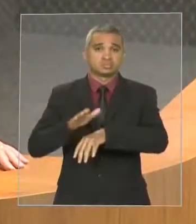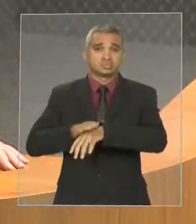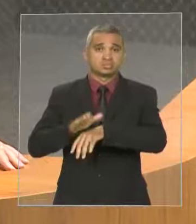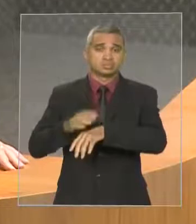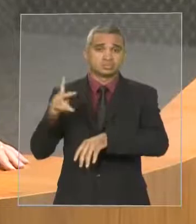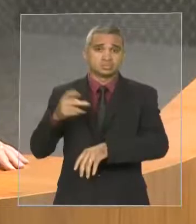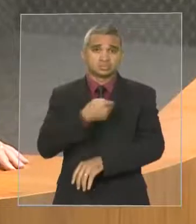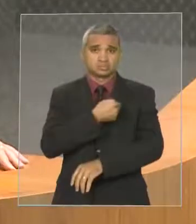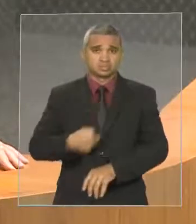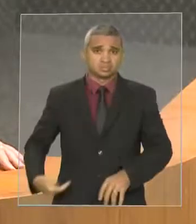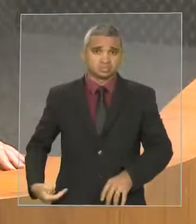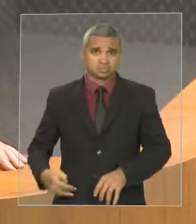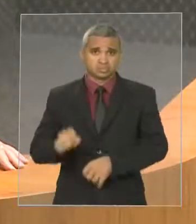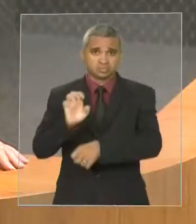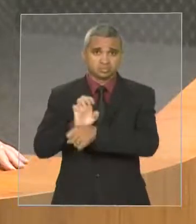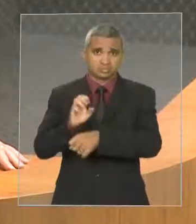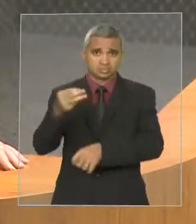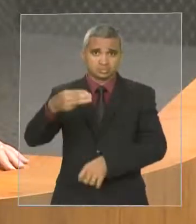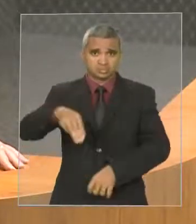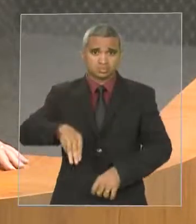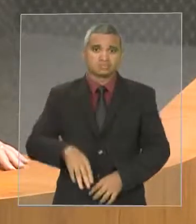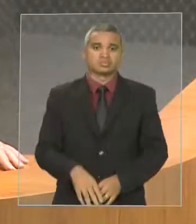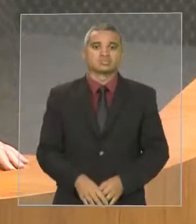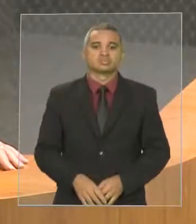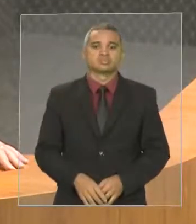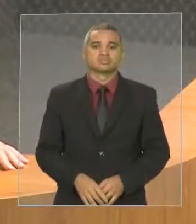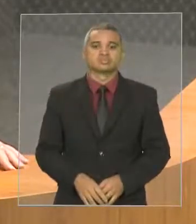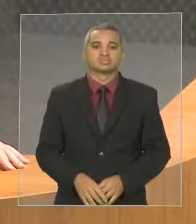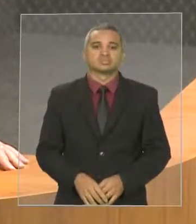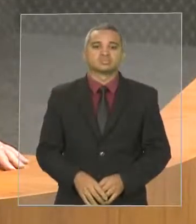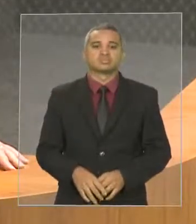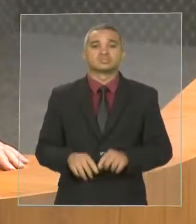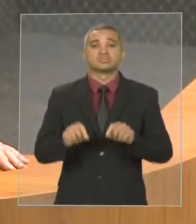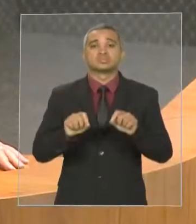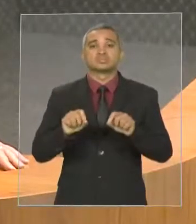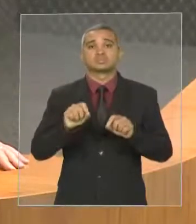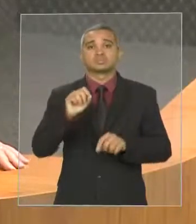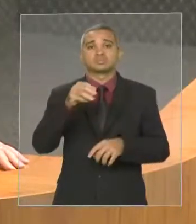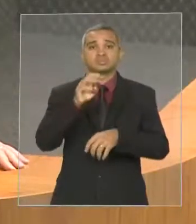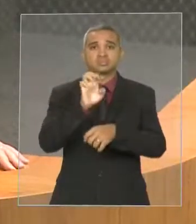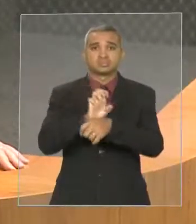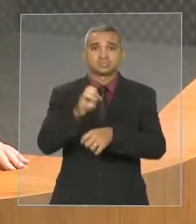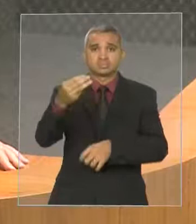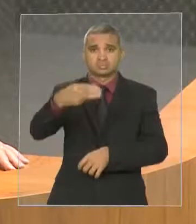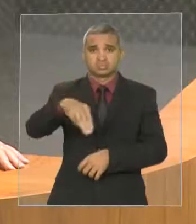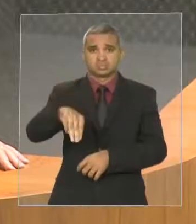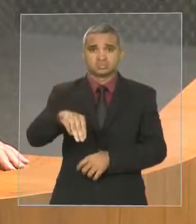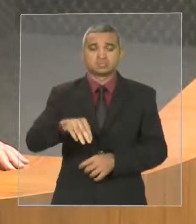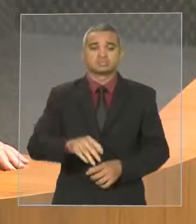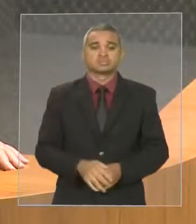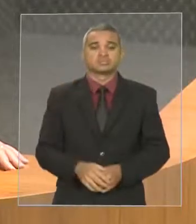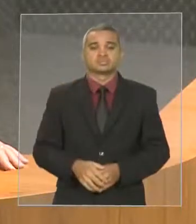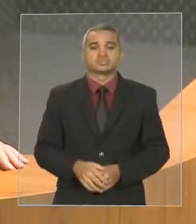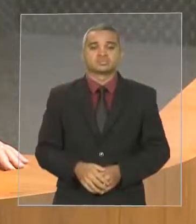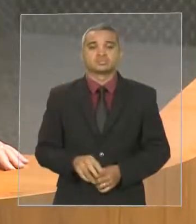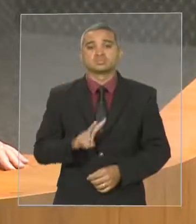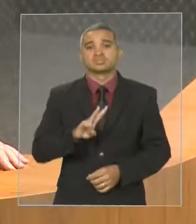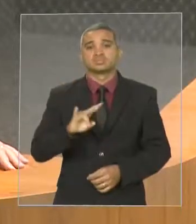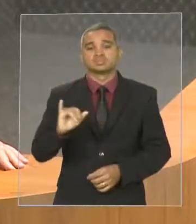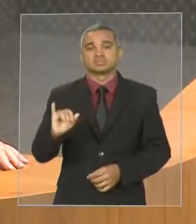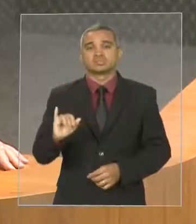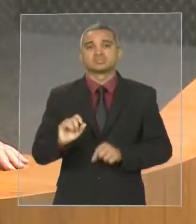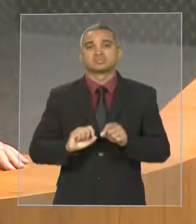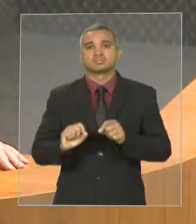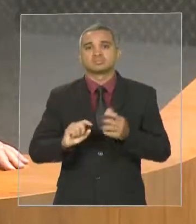Estado, em que o Estado do Maranhão irá oferecer uma série